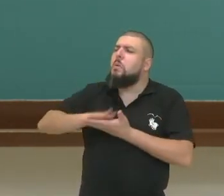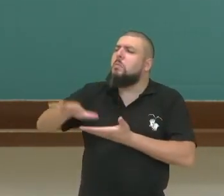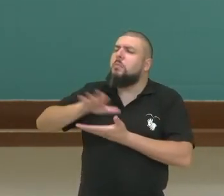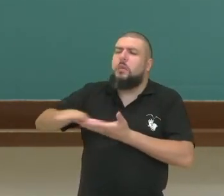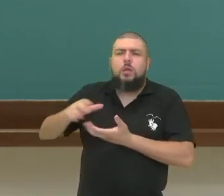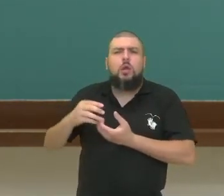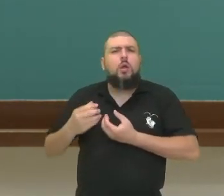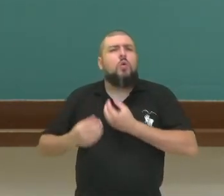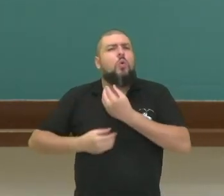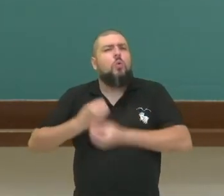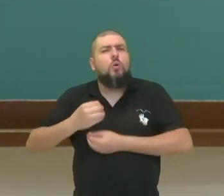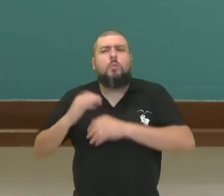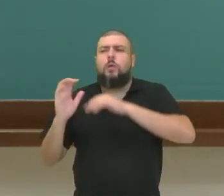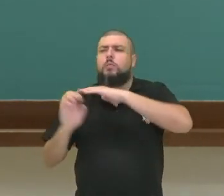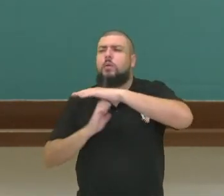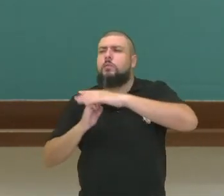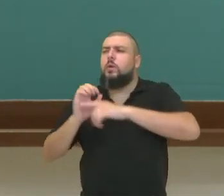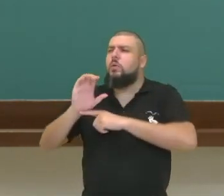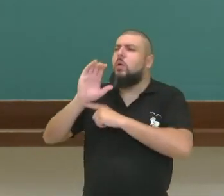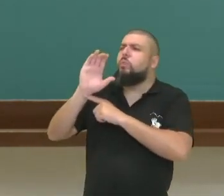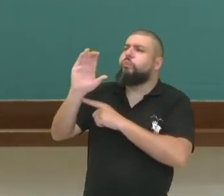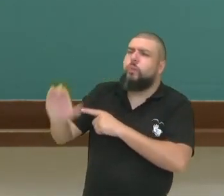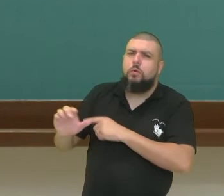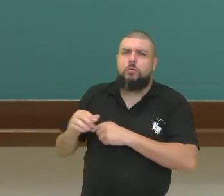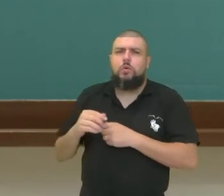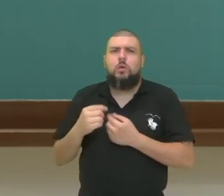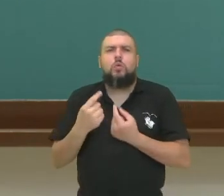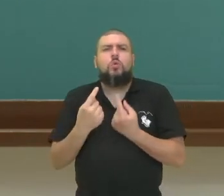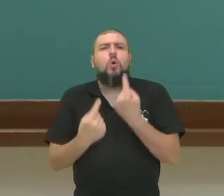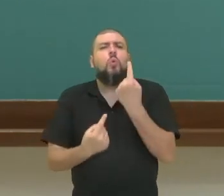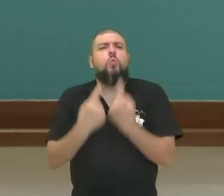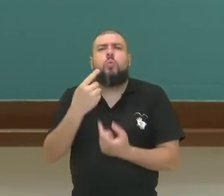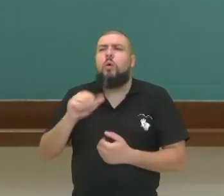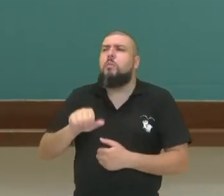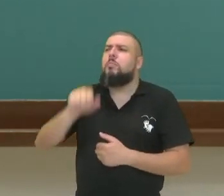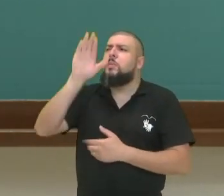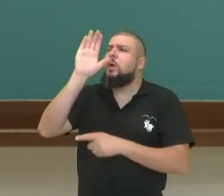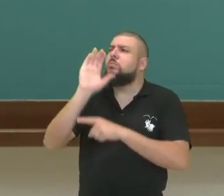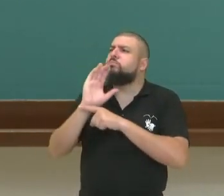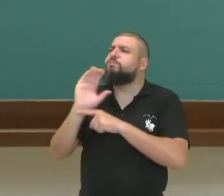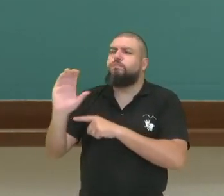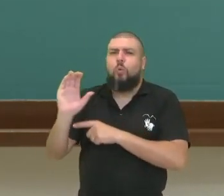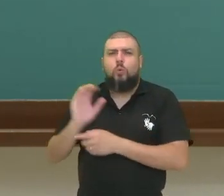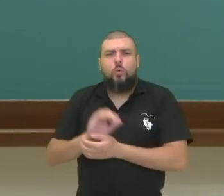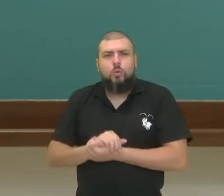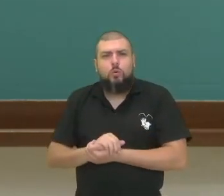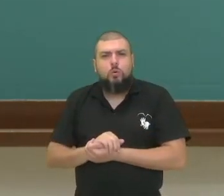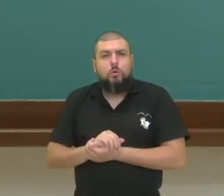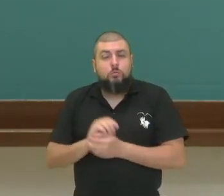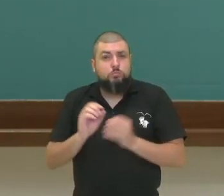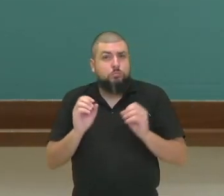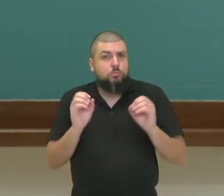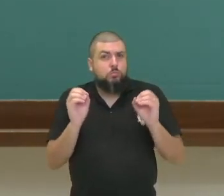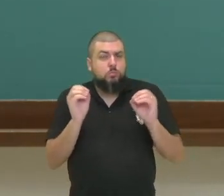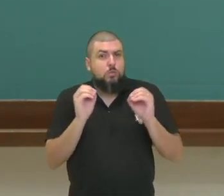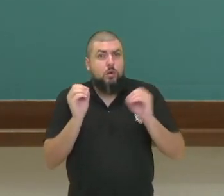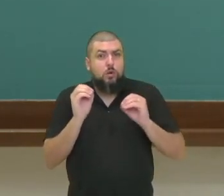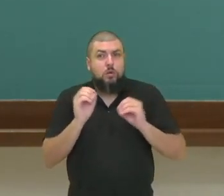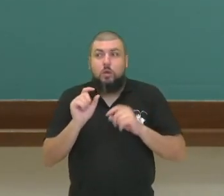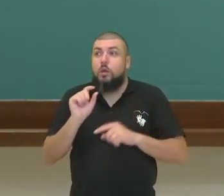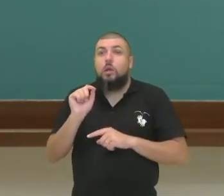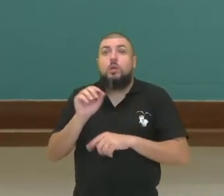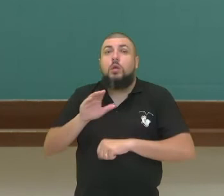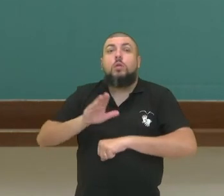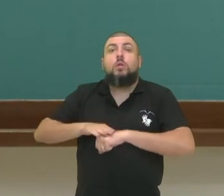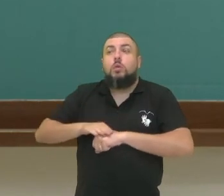empresas receberam recursos, quais empresas receberam mais recursos. Você não tinha nenhum organismo para